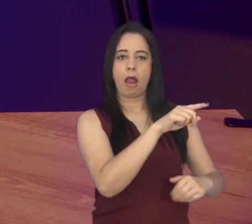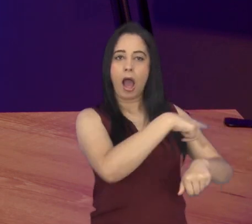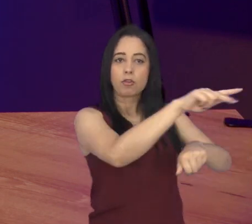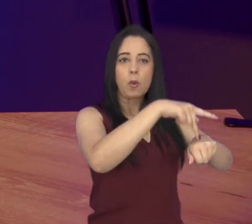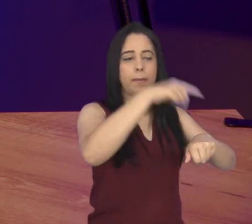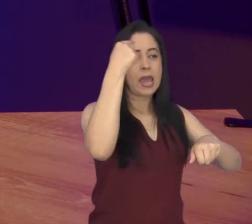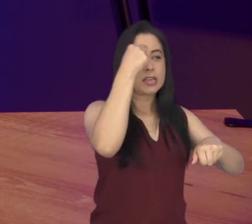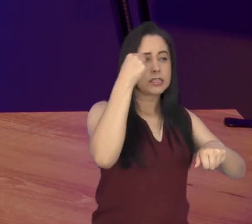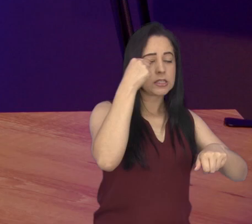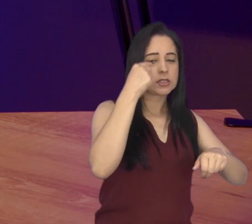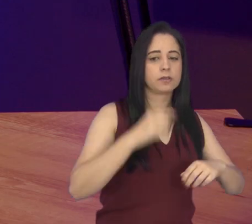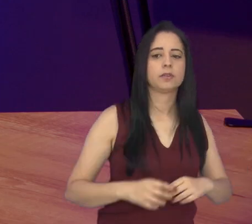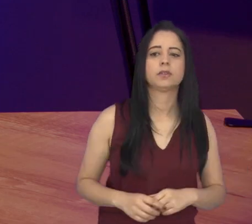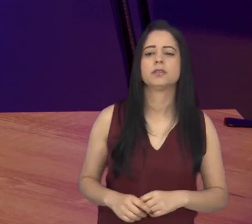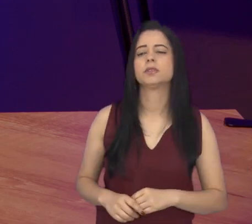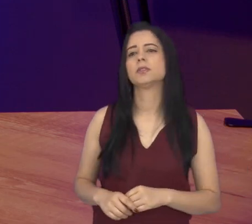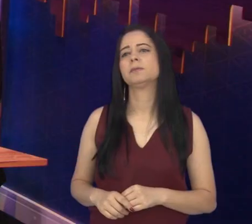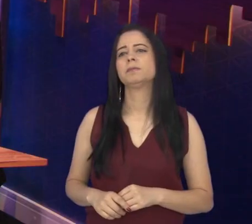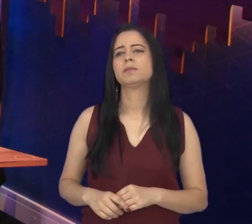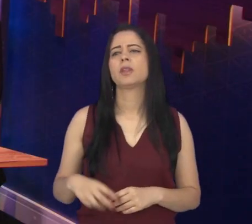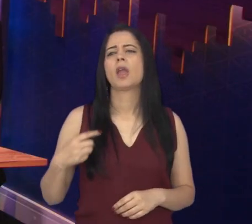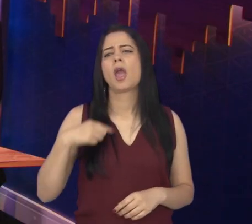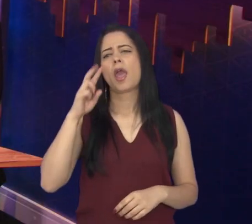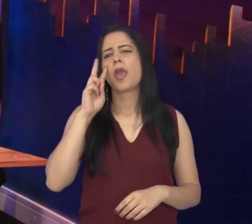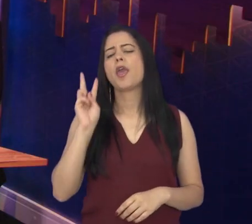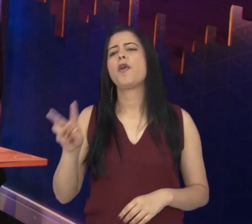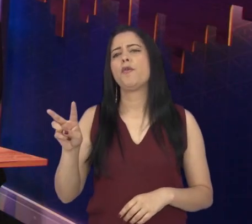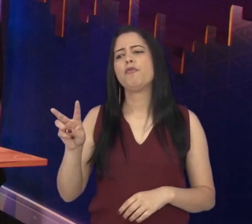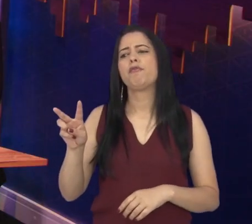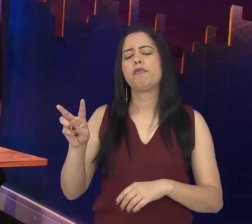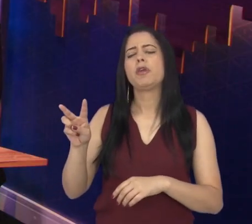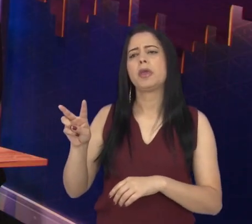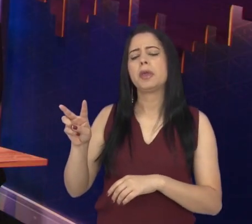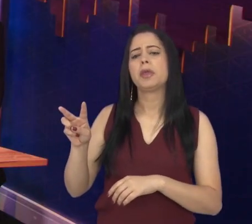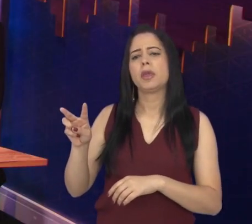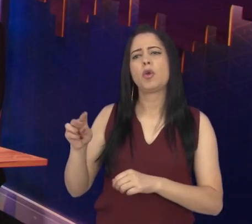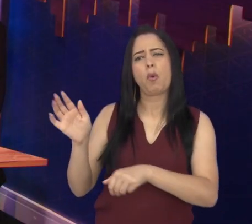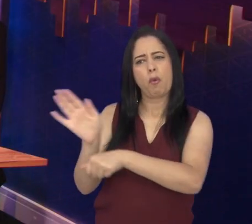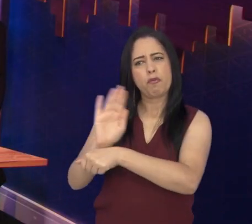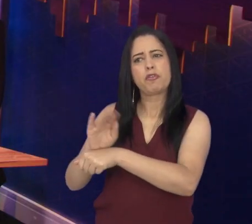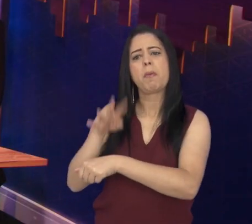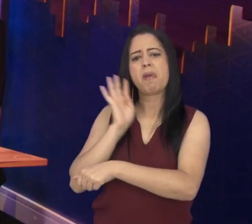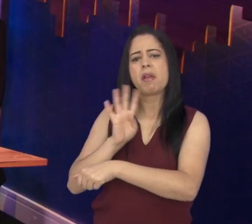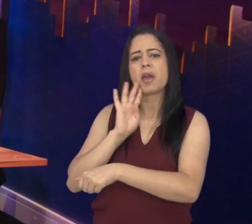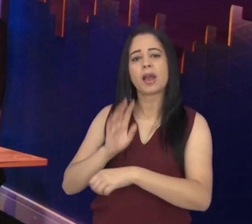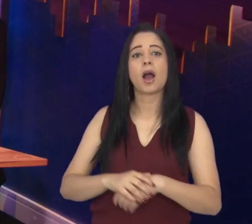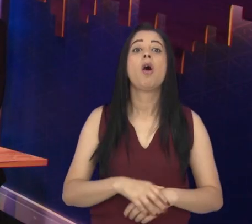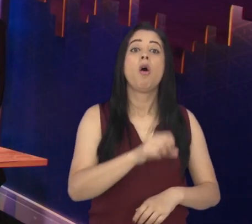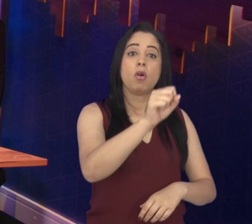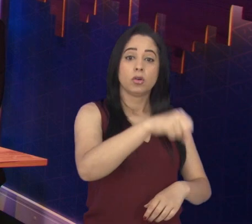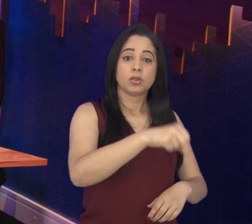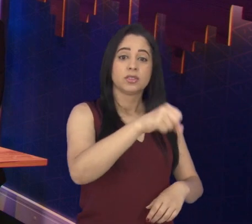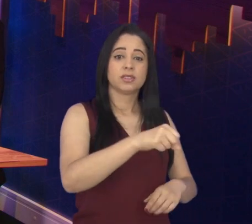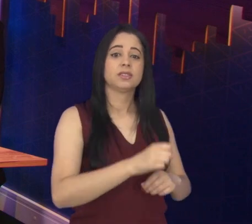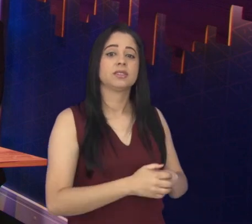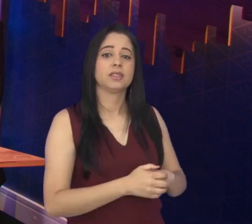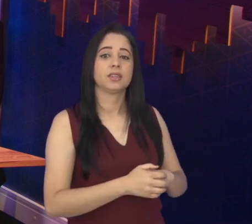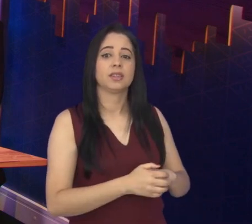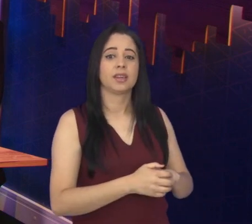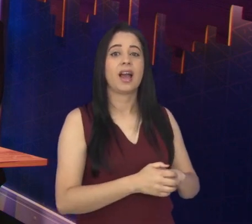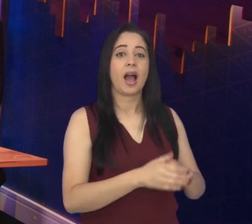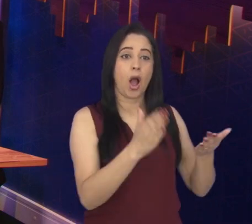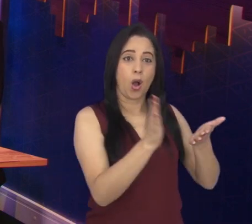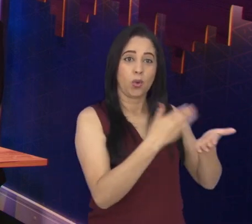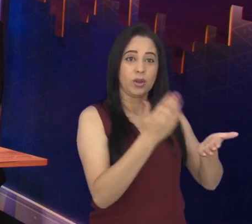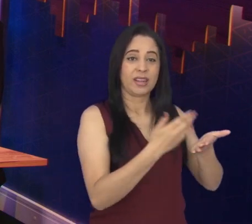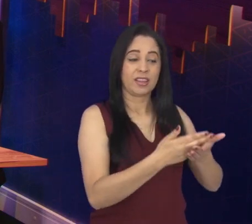bruxo naquele universo. Nossa, eu li A Criança Amaldiçoada e eu achei bem bacana, né? Criança Amaldiçoada, acho que eu